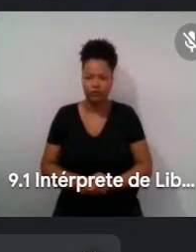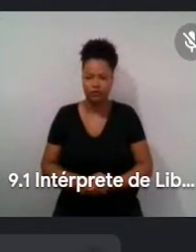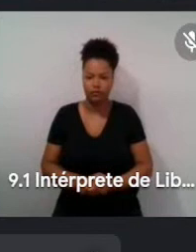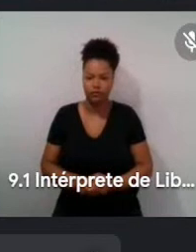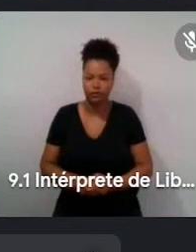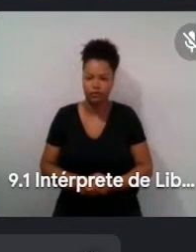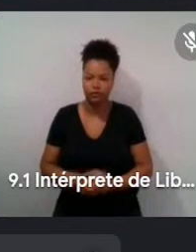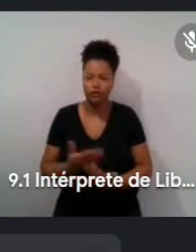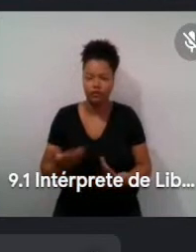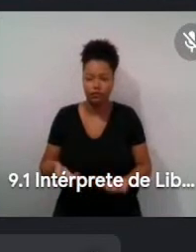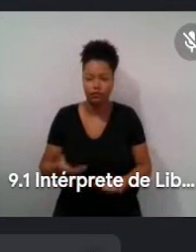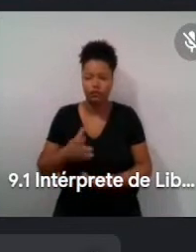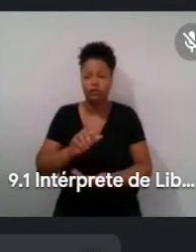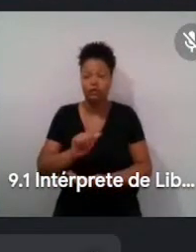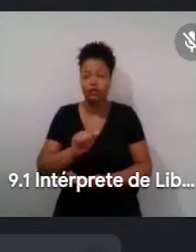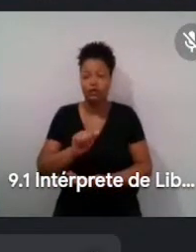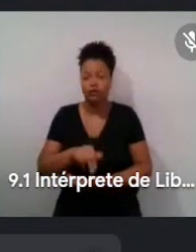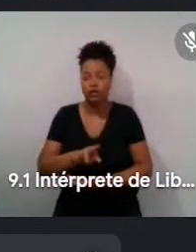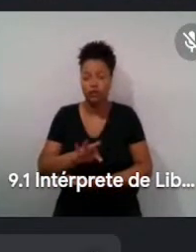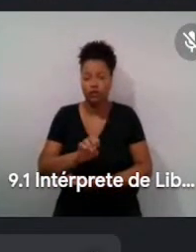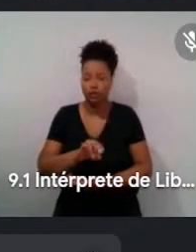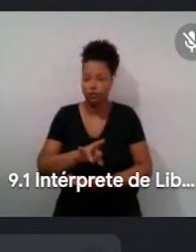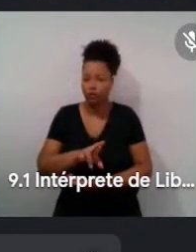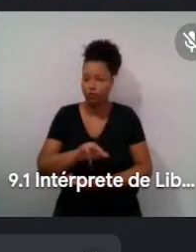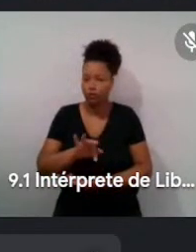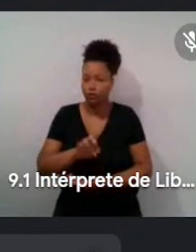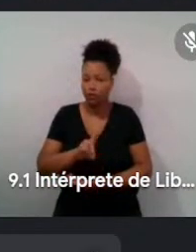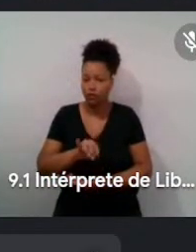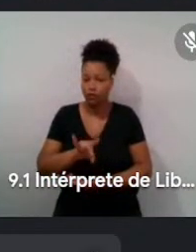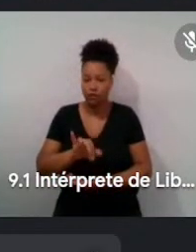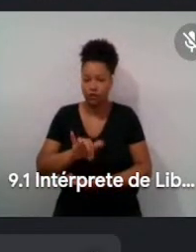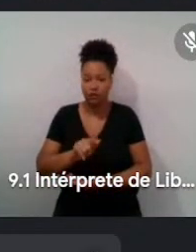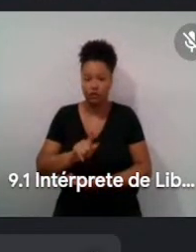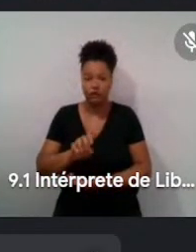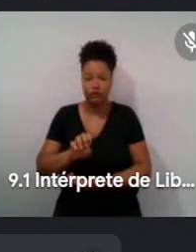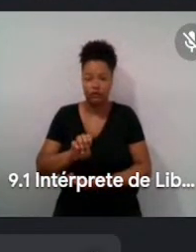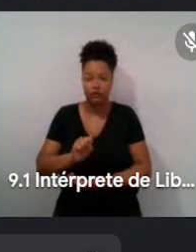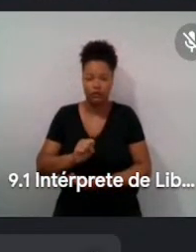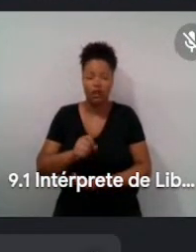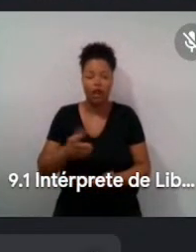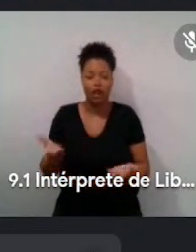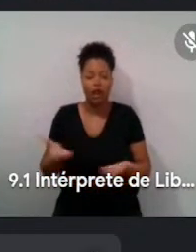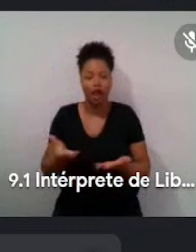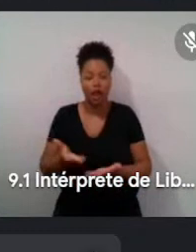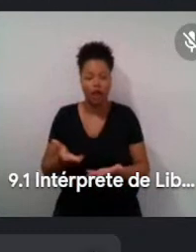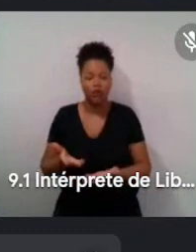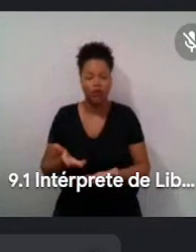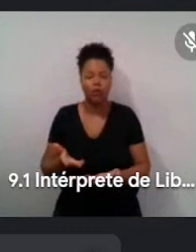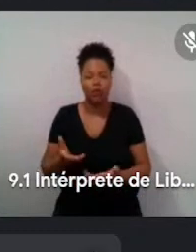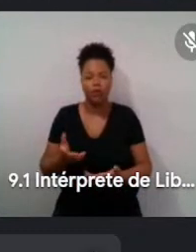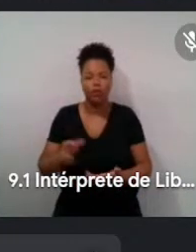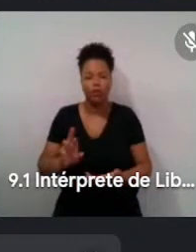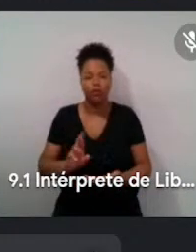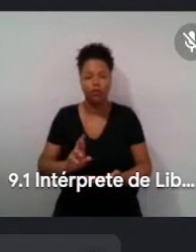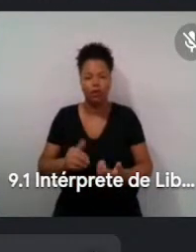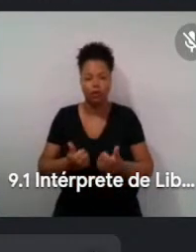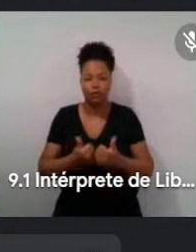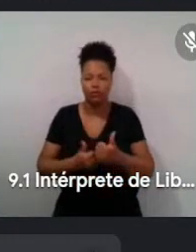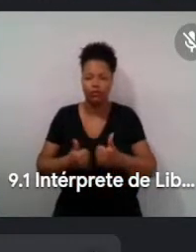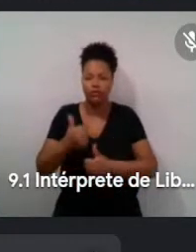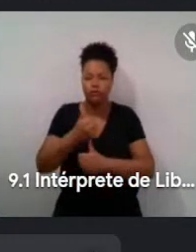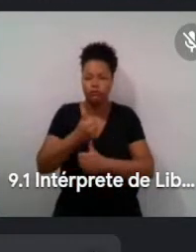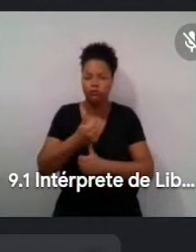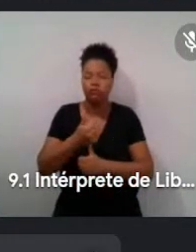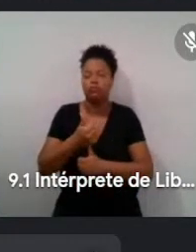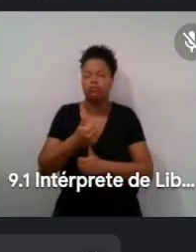Paulo Rodrigues, e concedo a palavra também pelo prazo regimental, o ilustre procurador, doutor João Gustavo de Almeida,